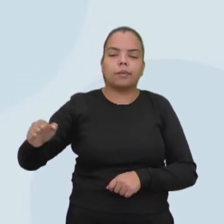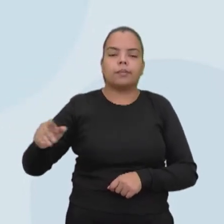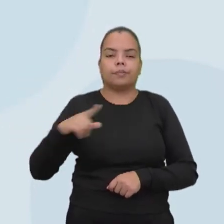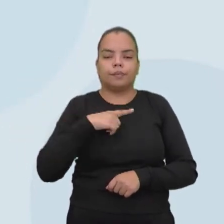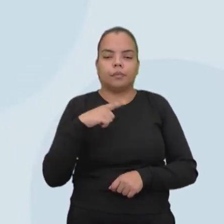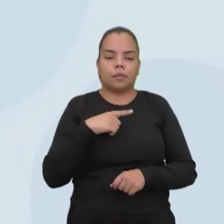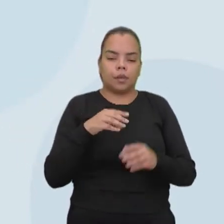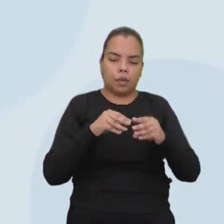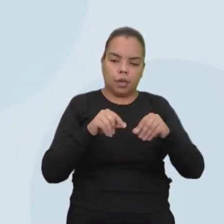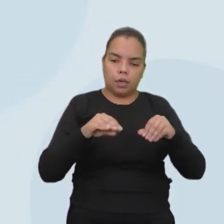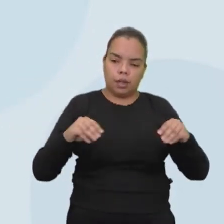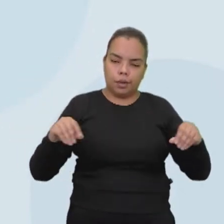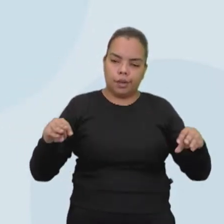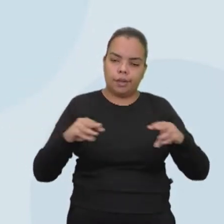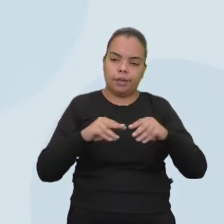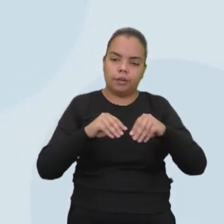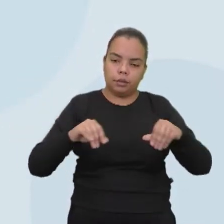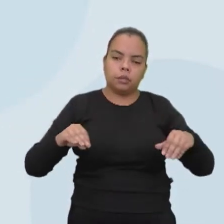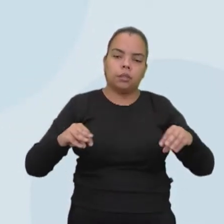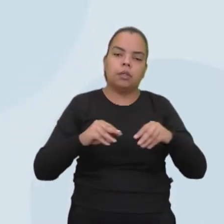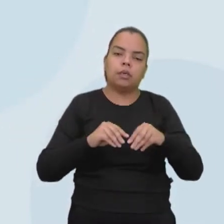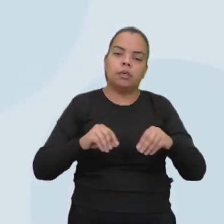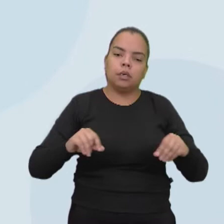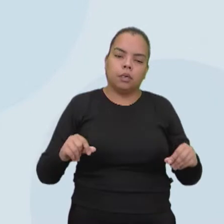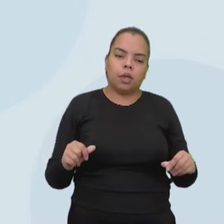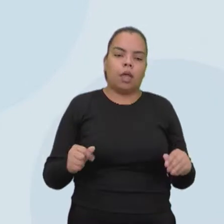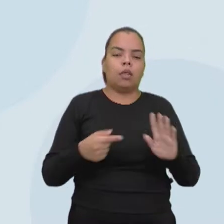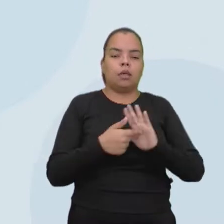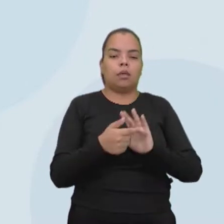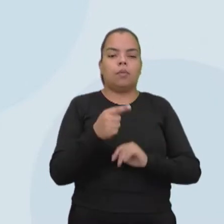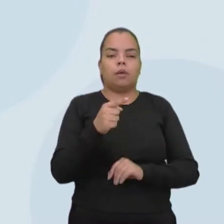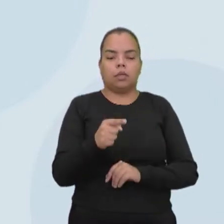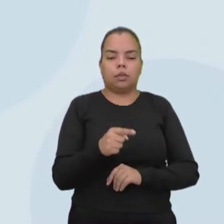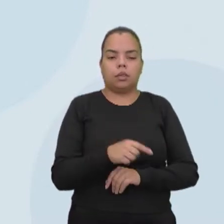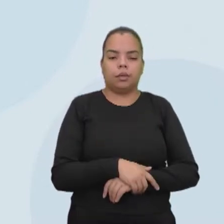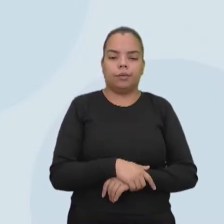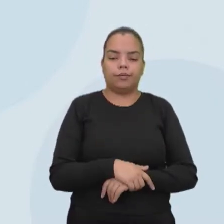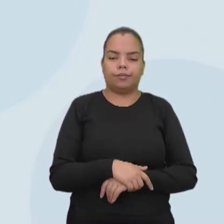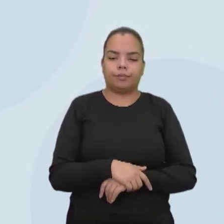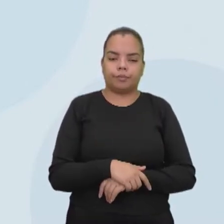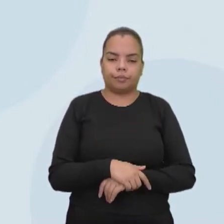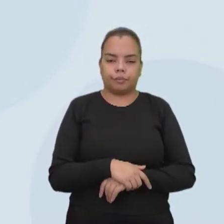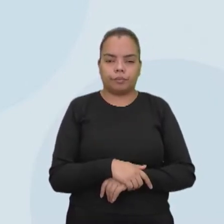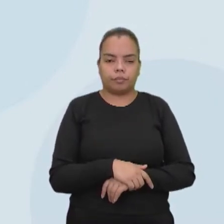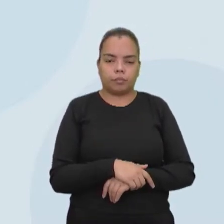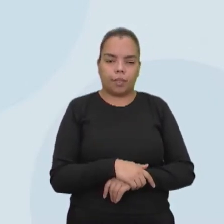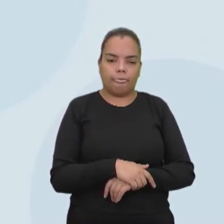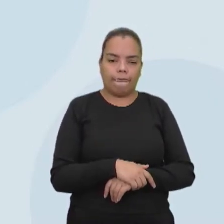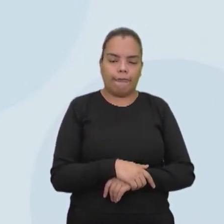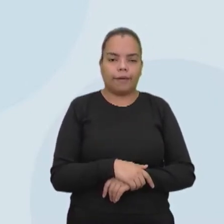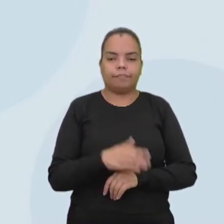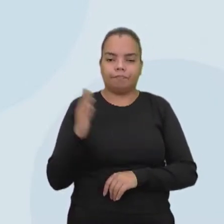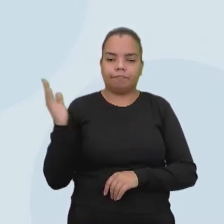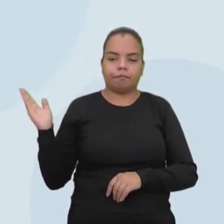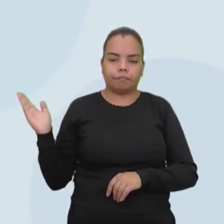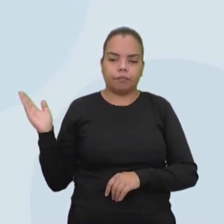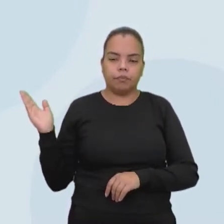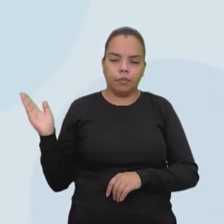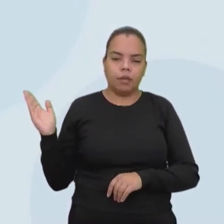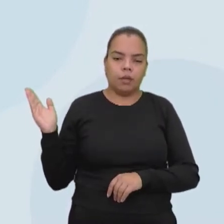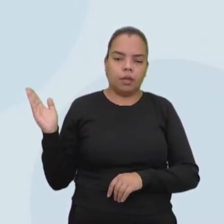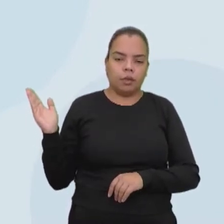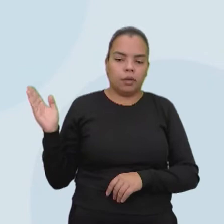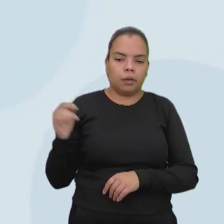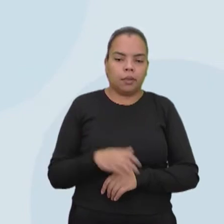arenitos, conglomerados e calcários que estão expostos aí na chapada e então representam aí depósitos